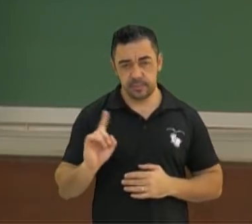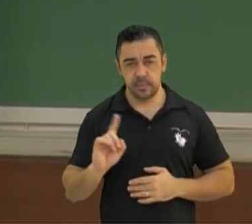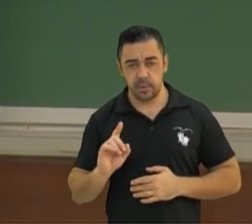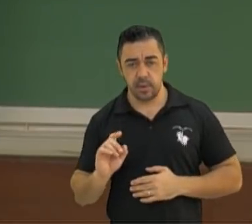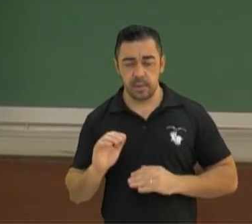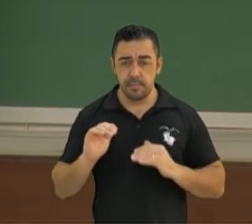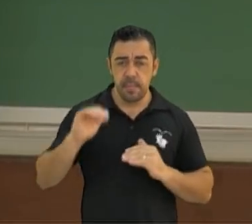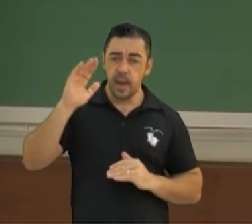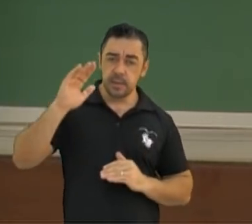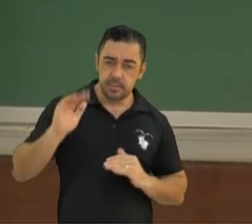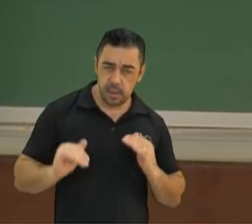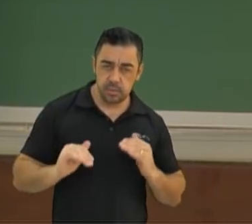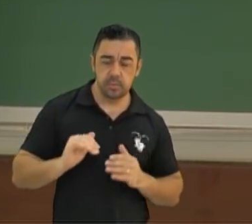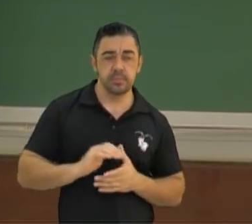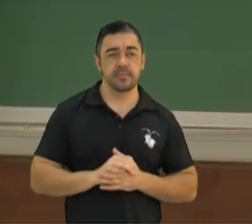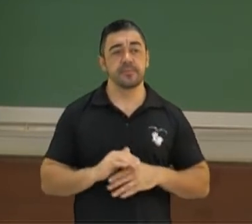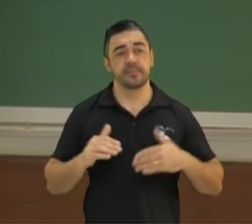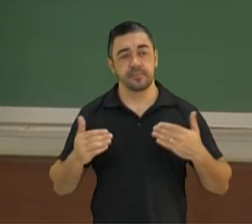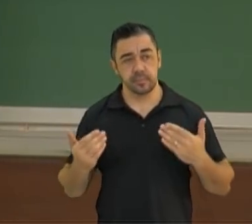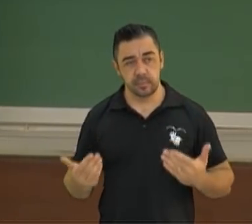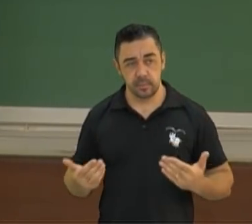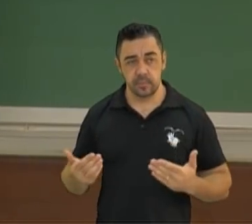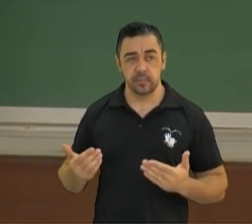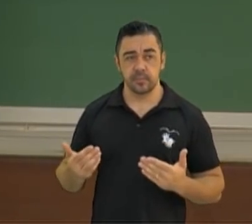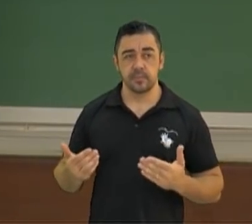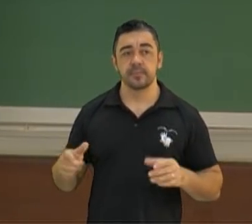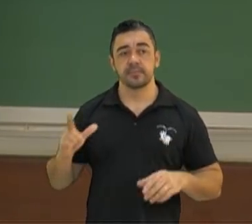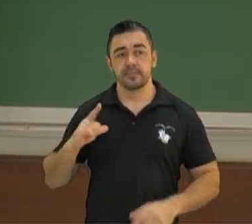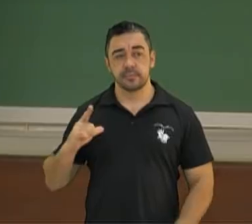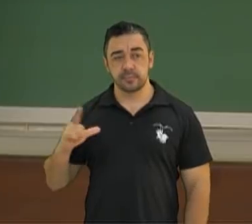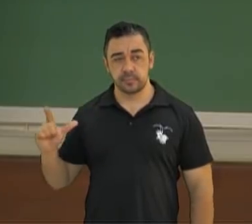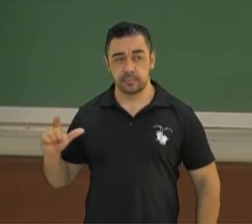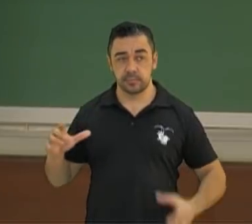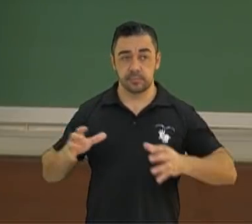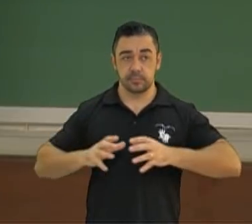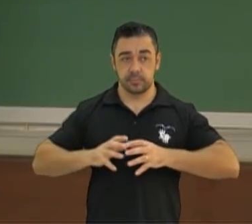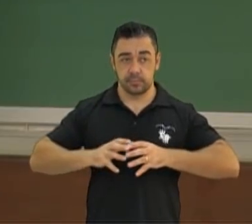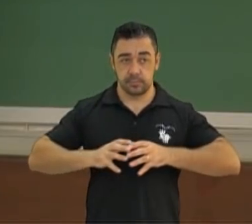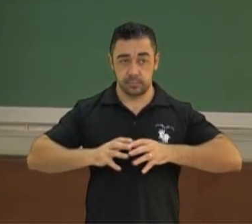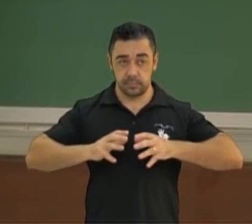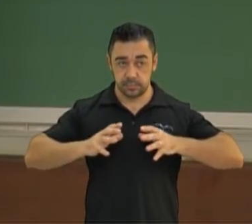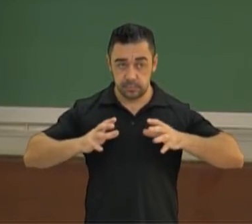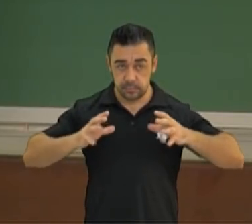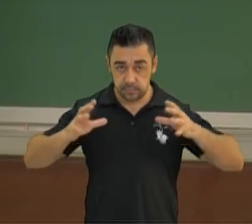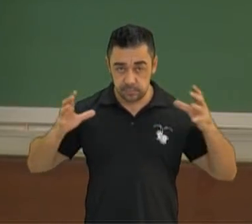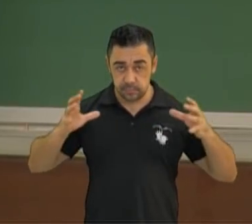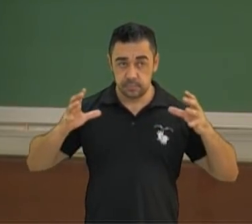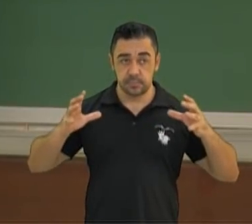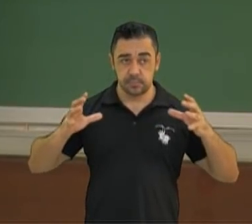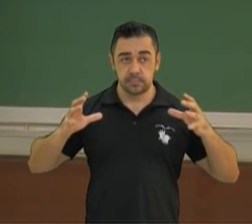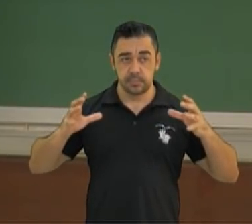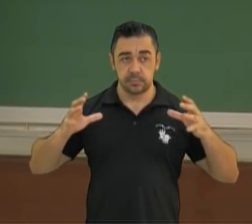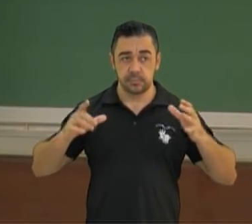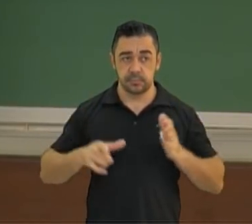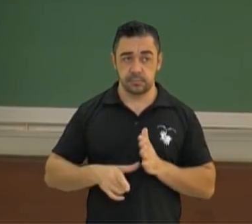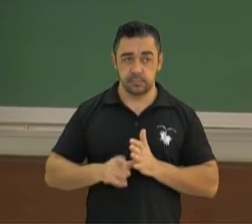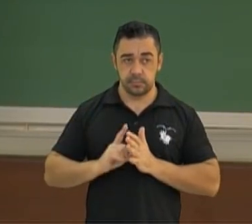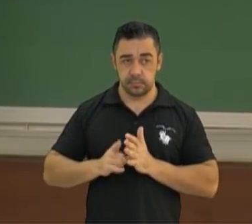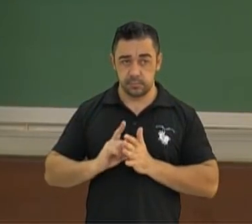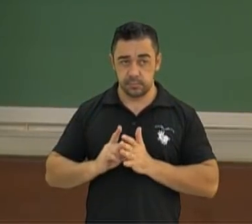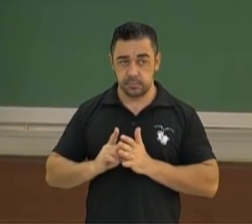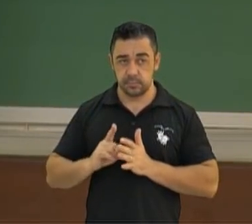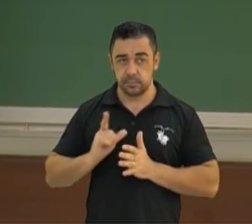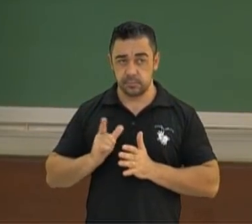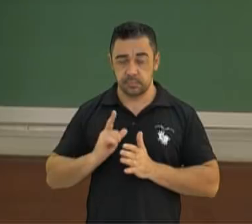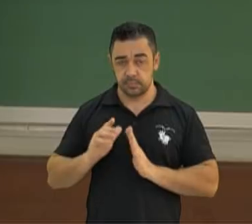ok? Então, como nós tivemos que ampliar esse conjunto, né? Antes nós tínhamos aqui